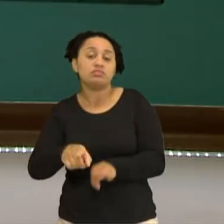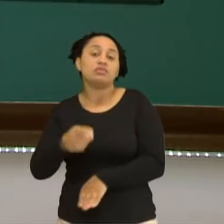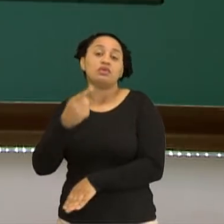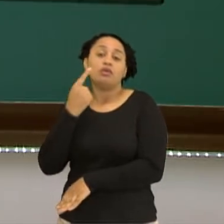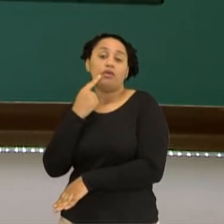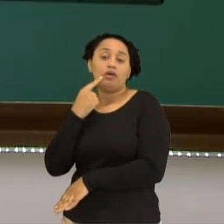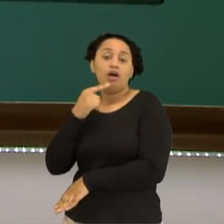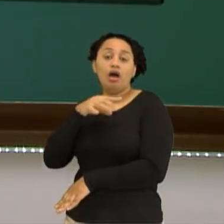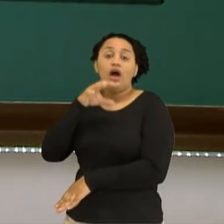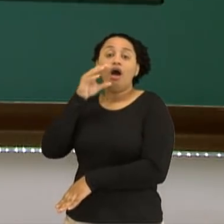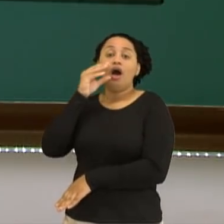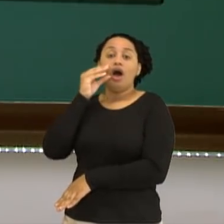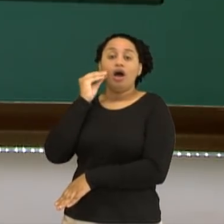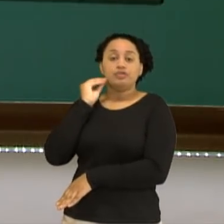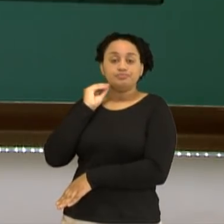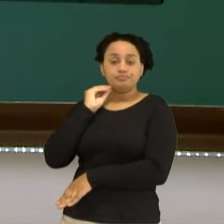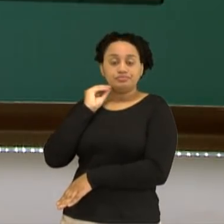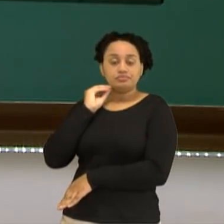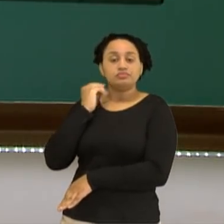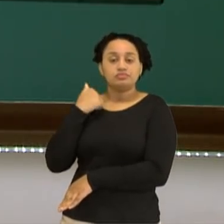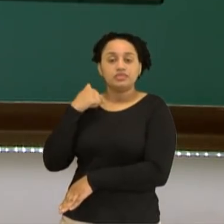nariz, eu estou utilizando a cavidade